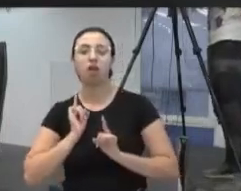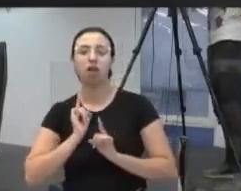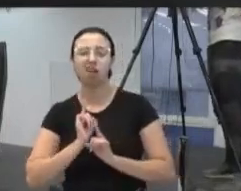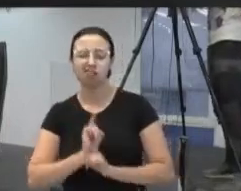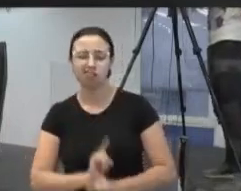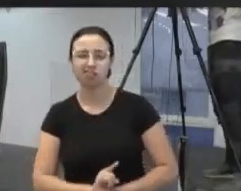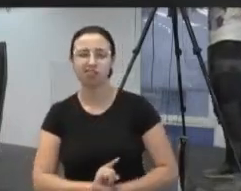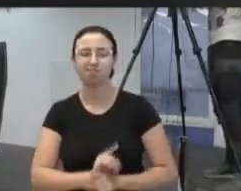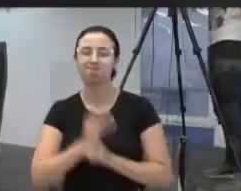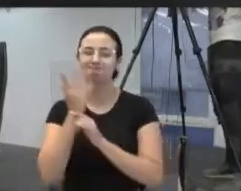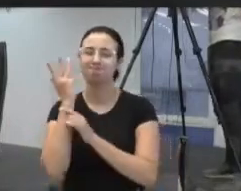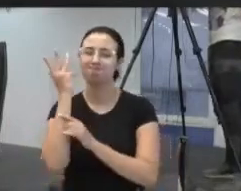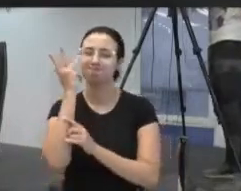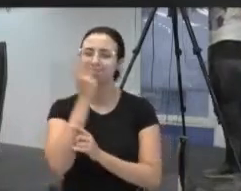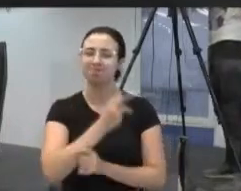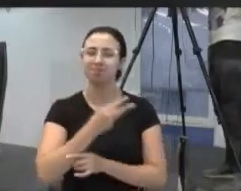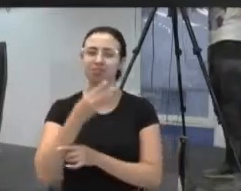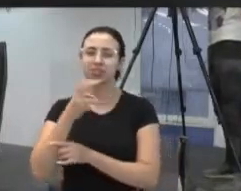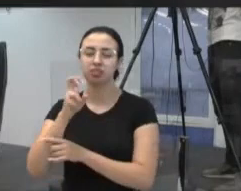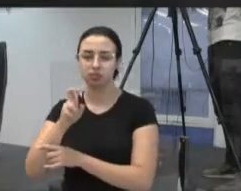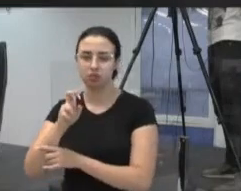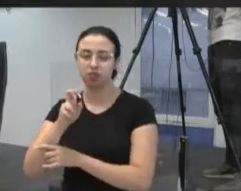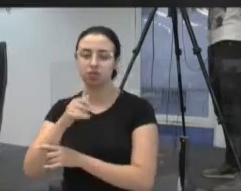menina de 35 anos se enforcou.